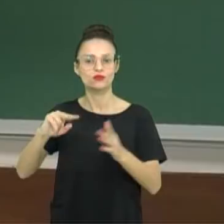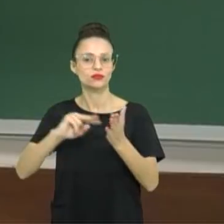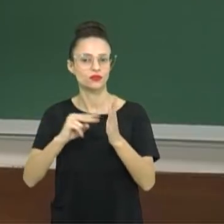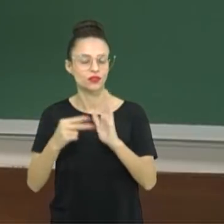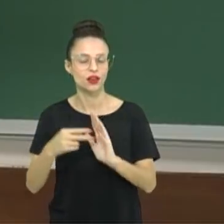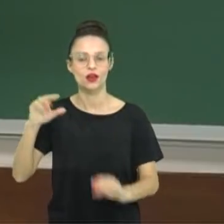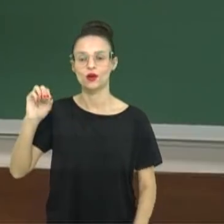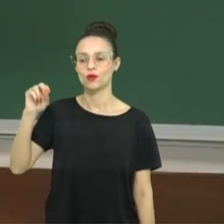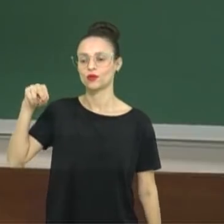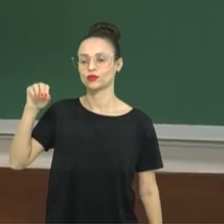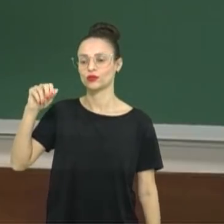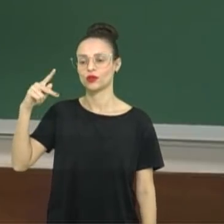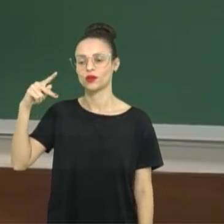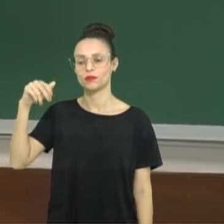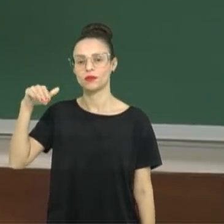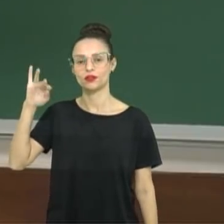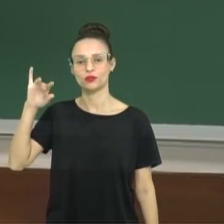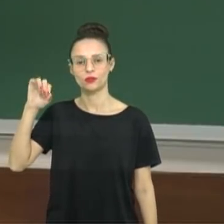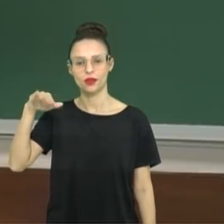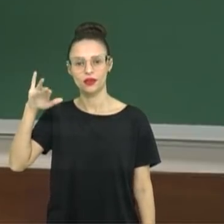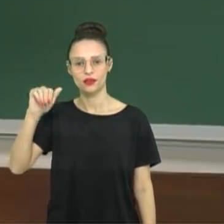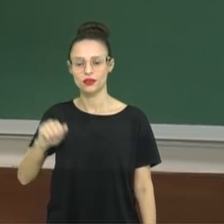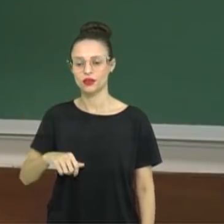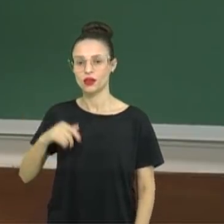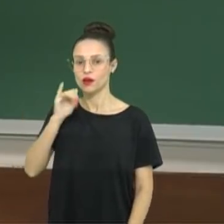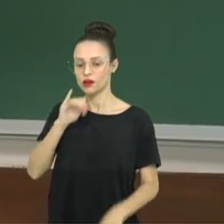onomatopeia. Ó, a professora vai bater aqui, ó, na mesa.